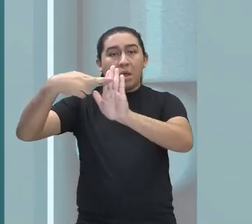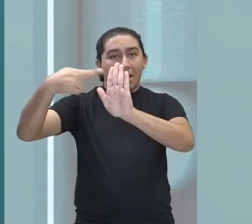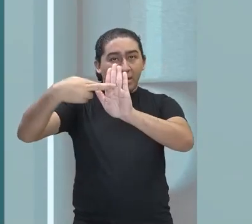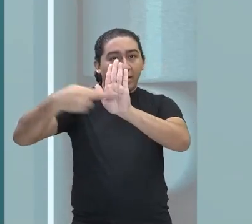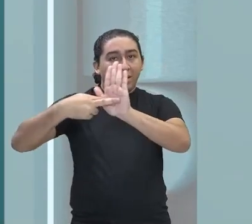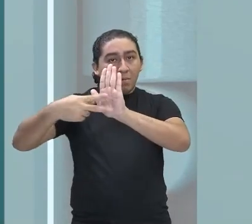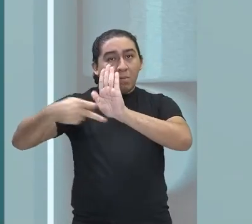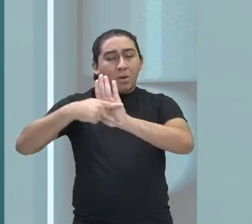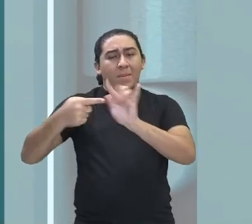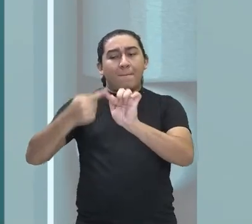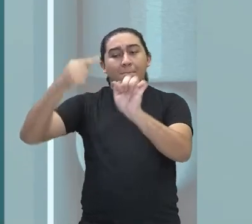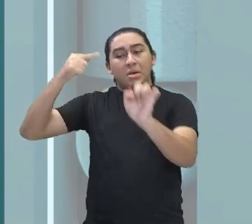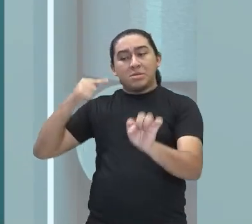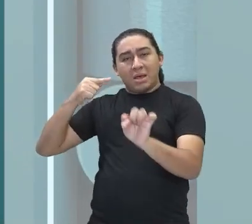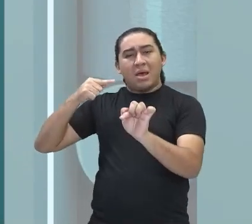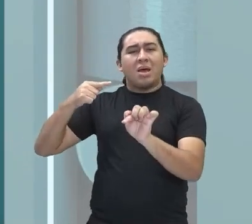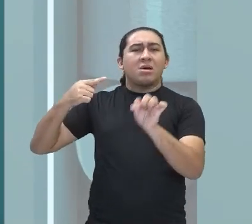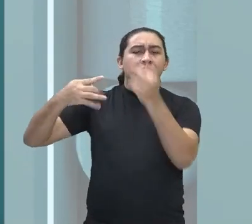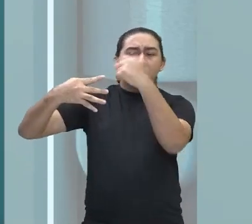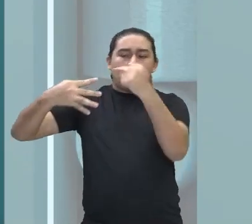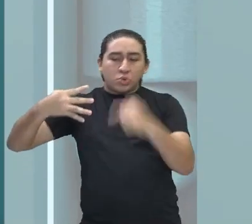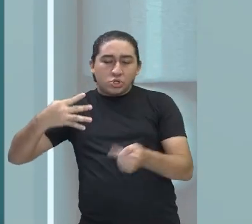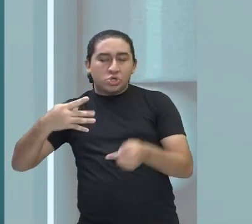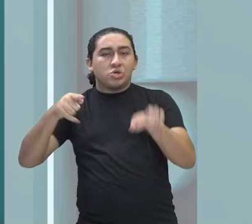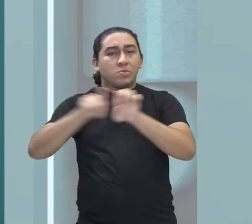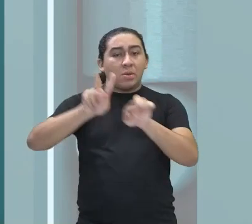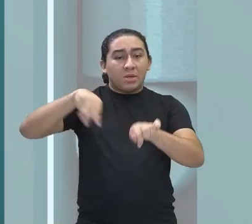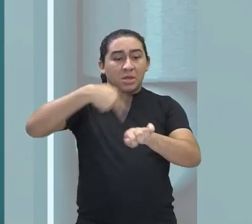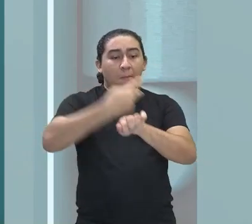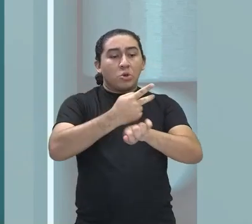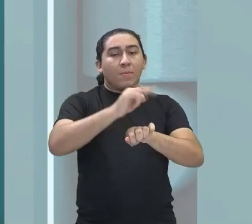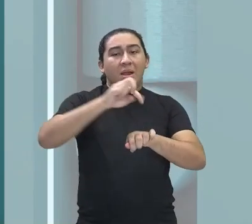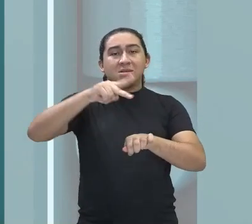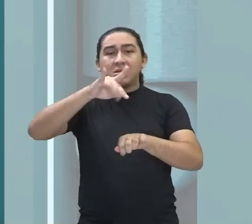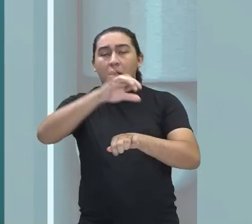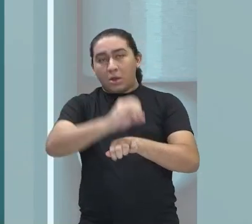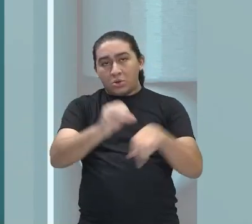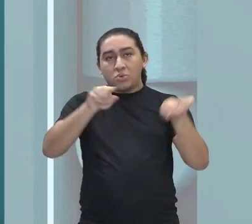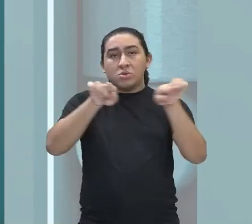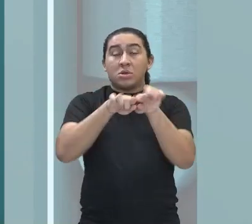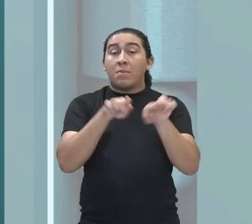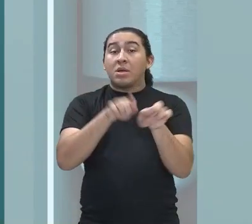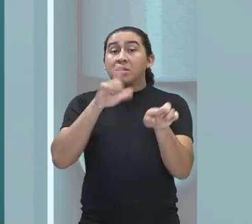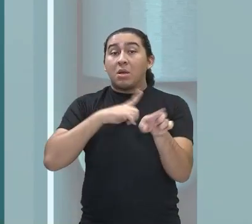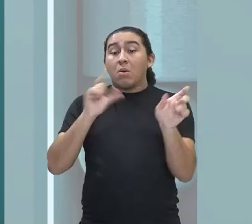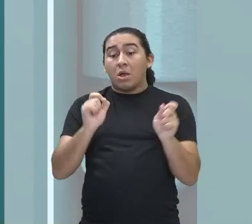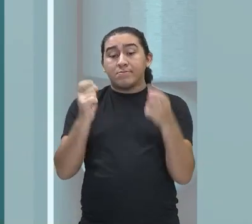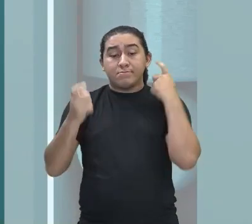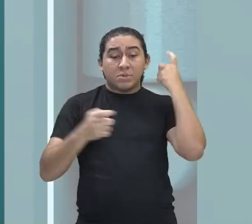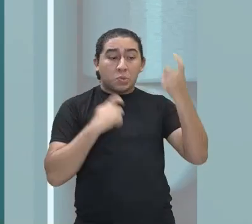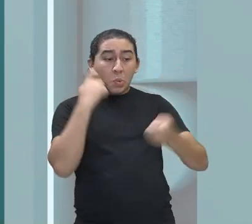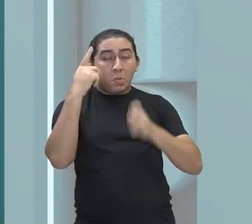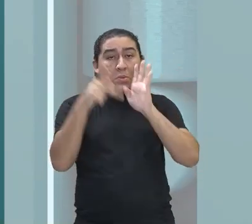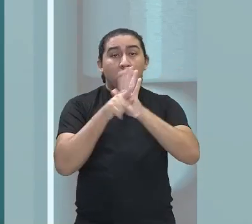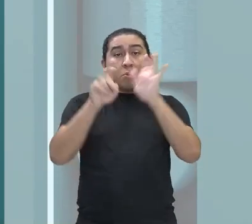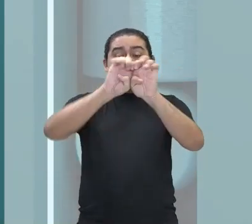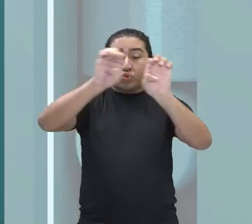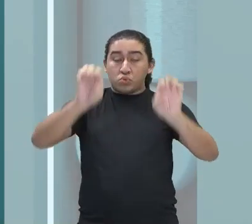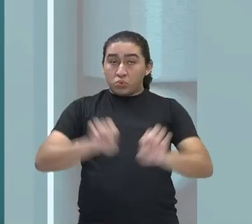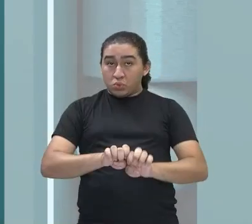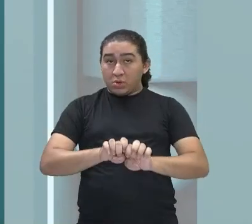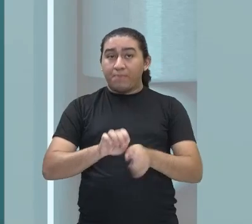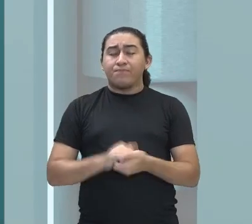que vem de lá do simbolismo, passou pelo parnasianismo. Então nós vemos que eles se preocupam com a forma. Além